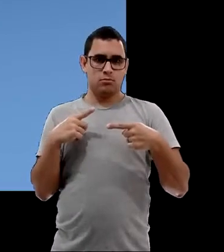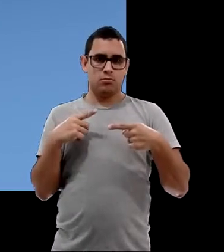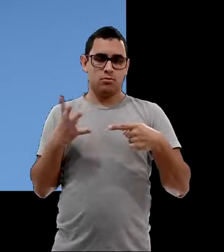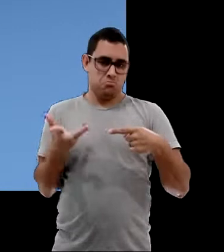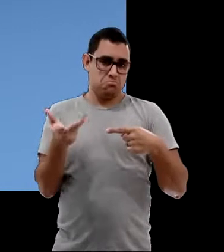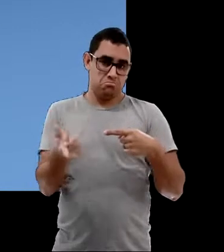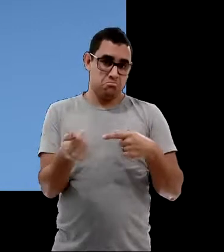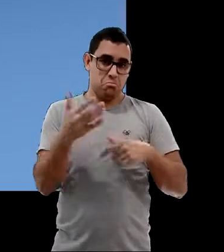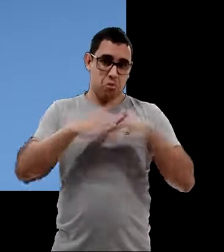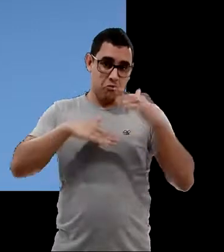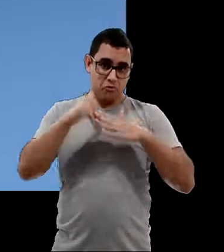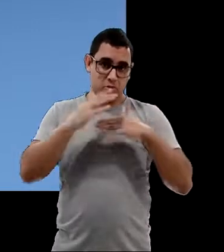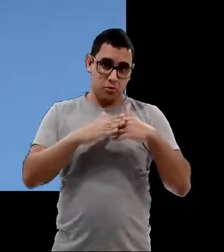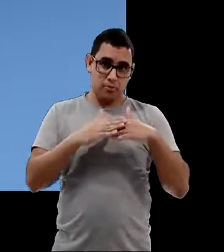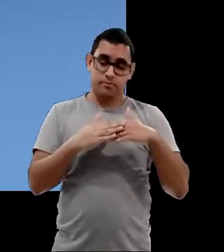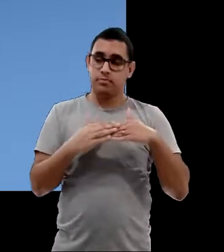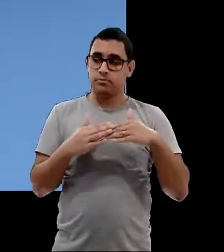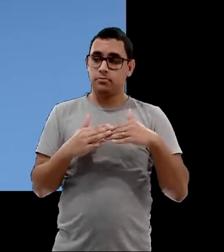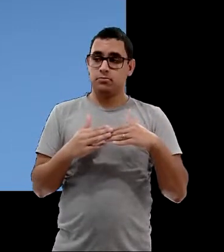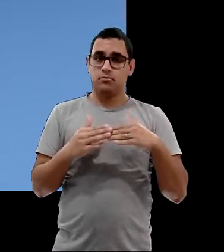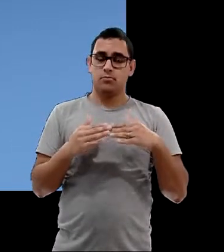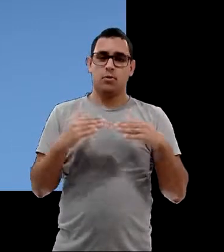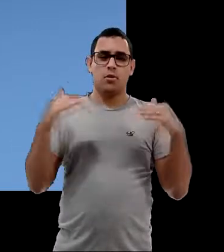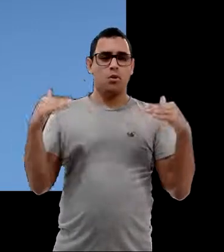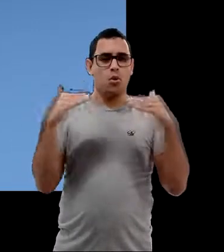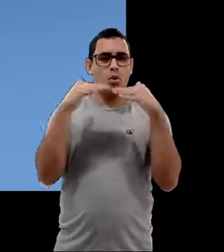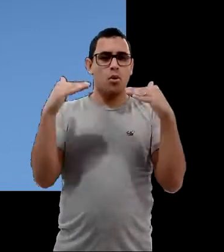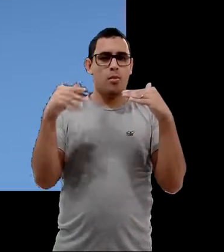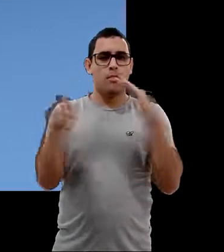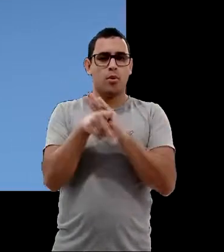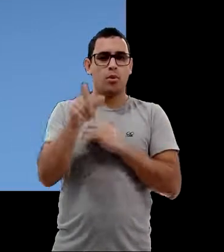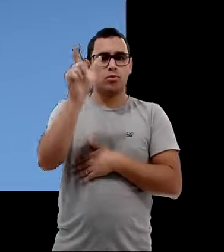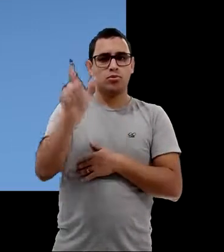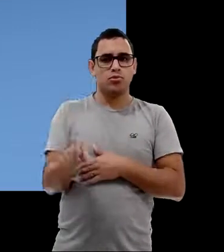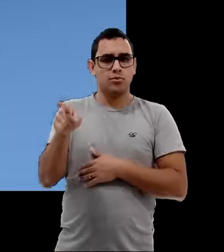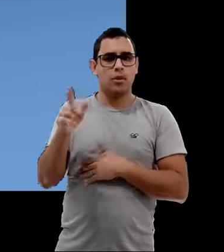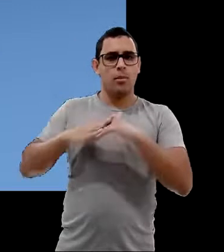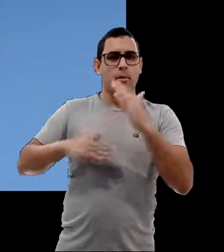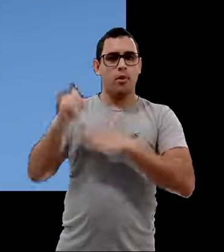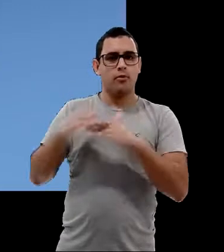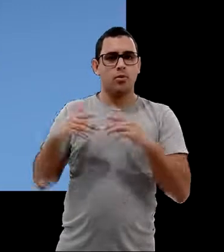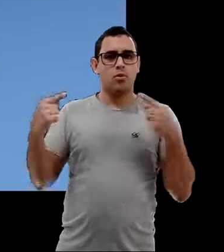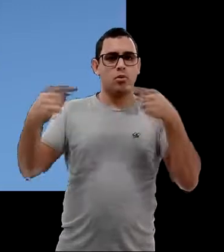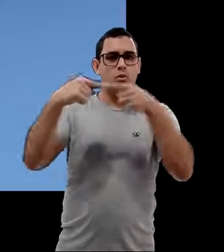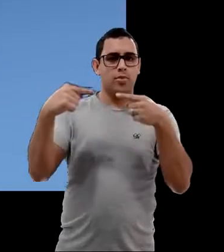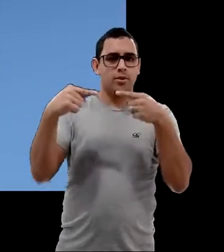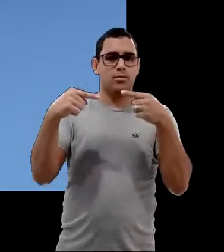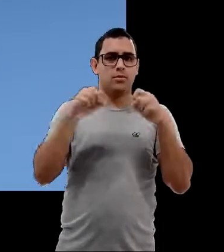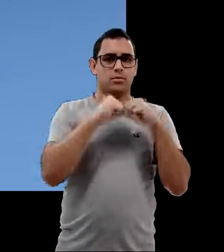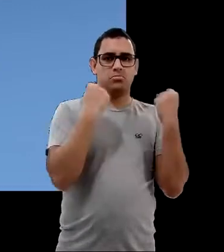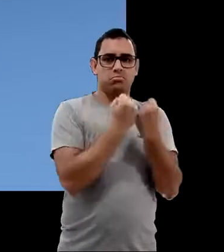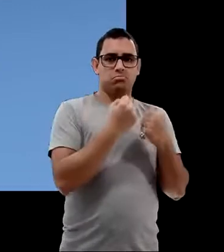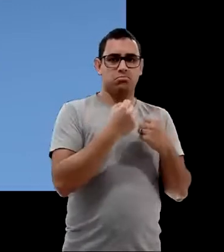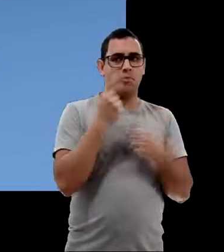De forma profissional, que é em relação ao status que aquela profissão